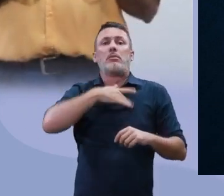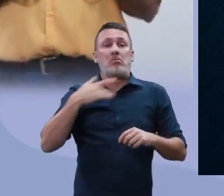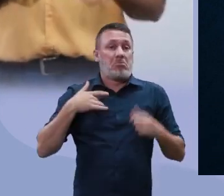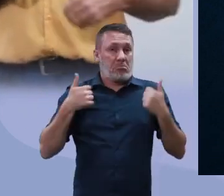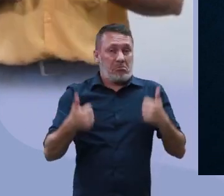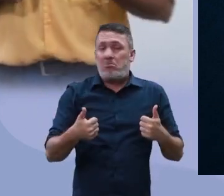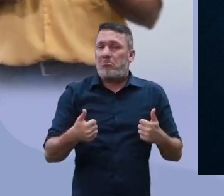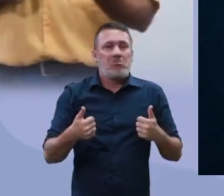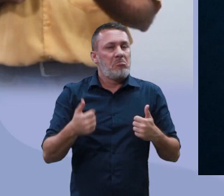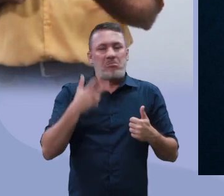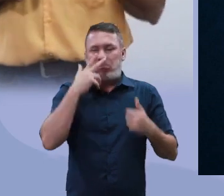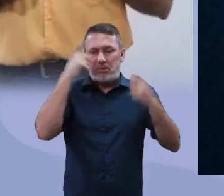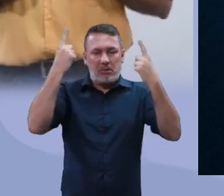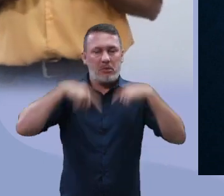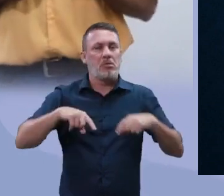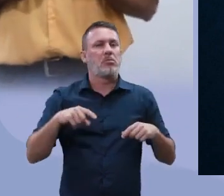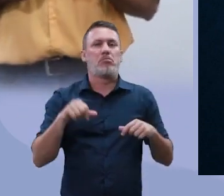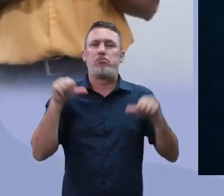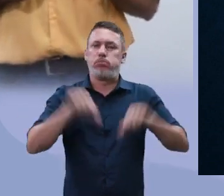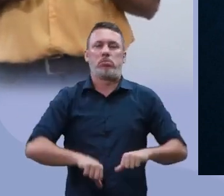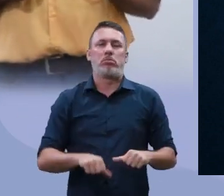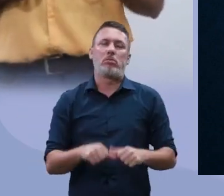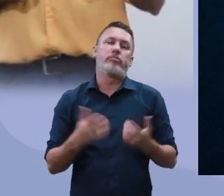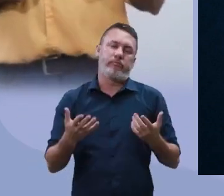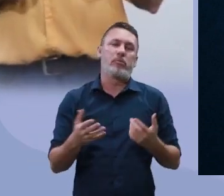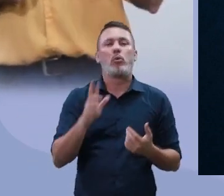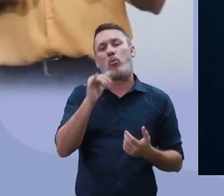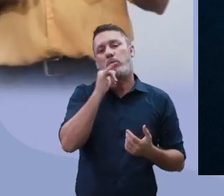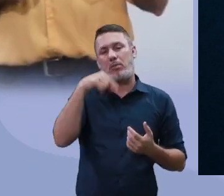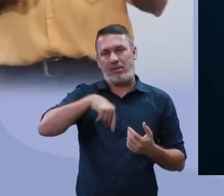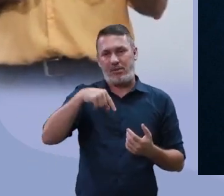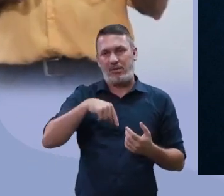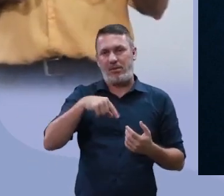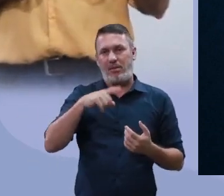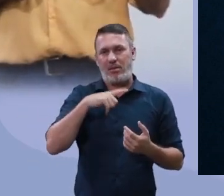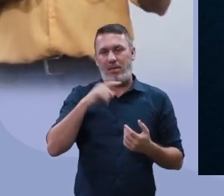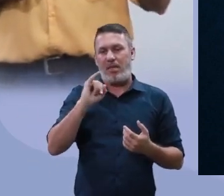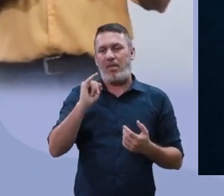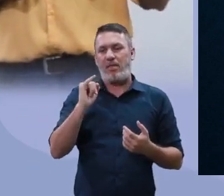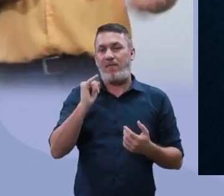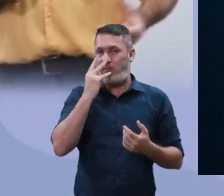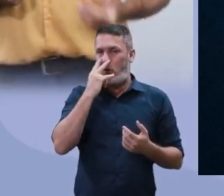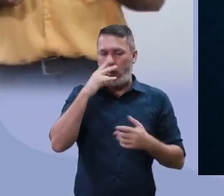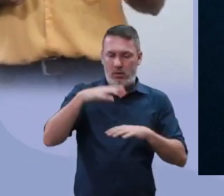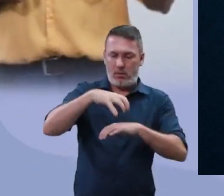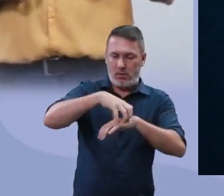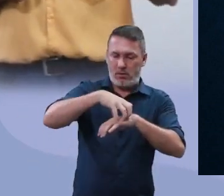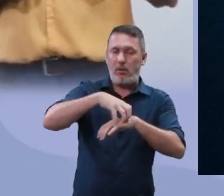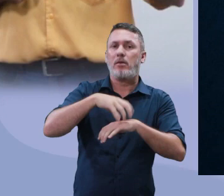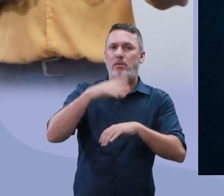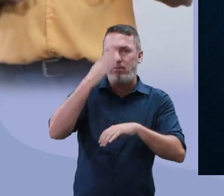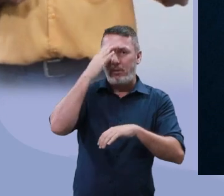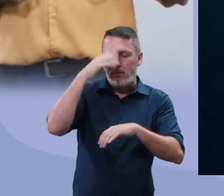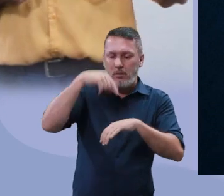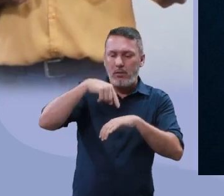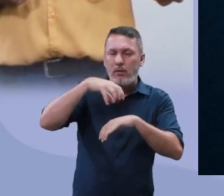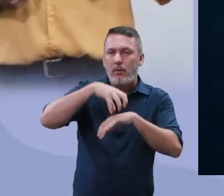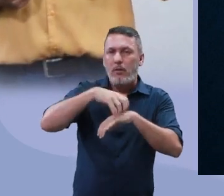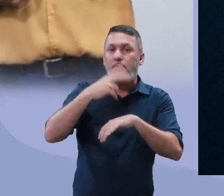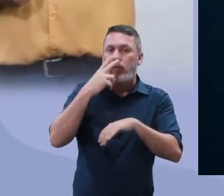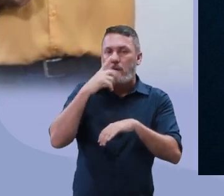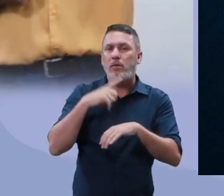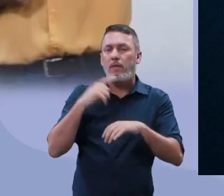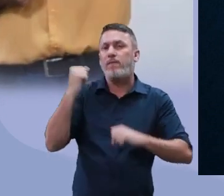digamos, saudável a uma convivência humana. Nós temos um exemplo aqui na nossa ilha de Vitória, que é uma